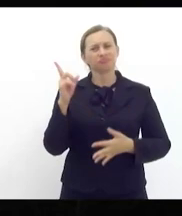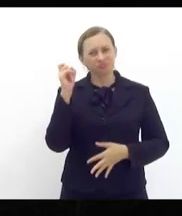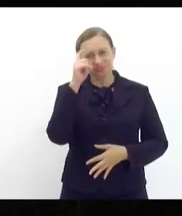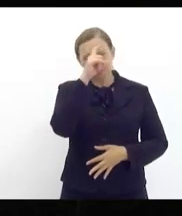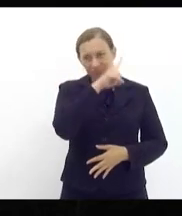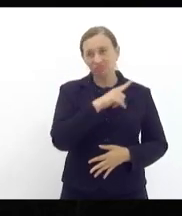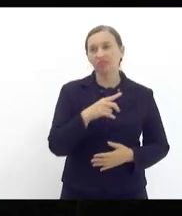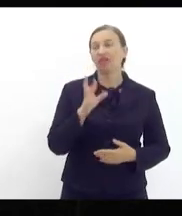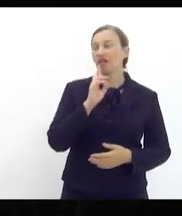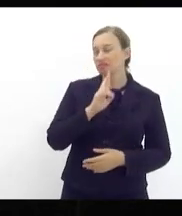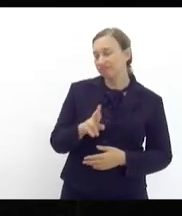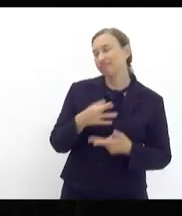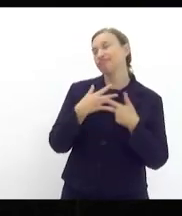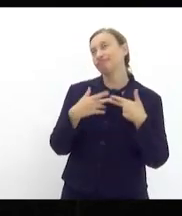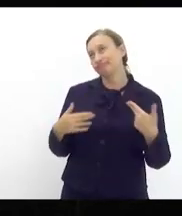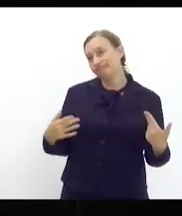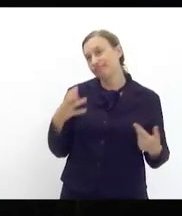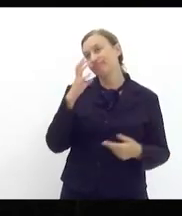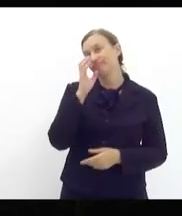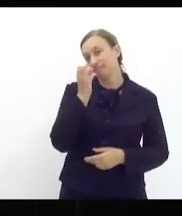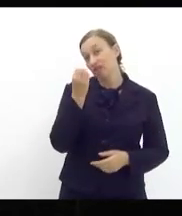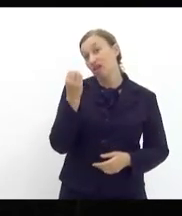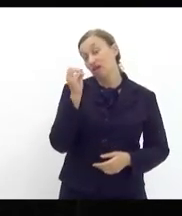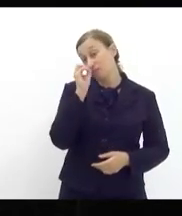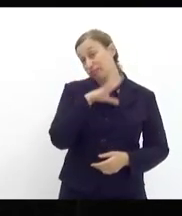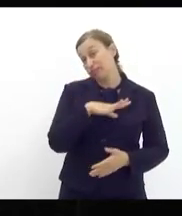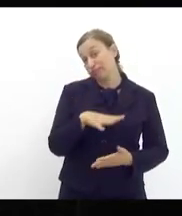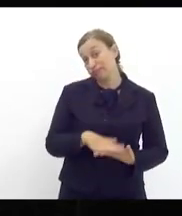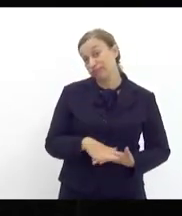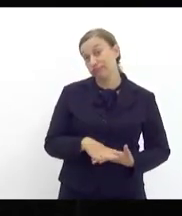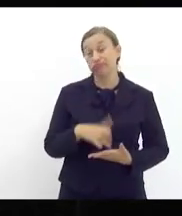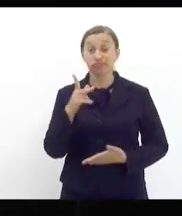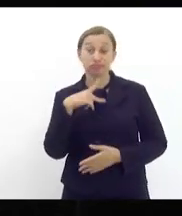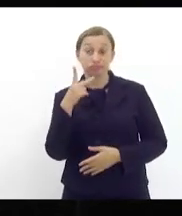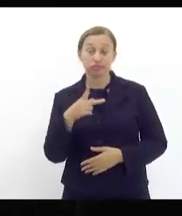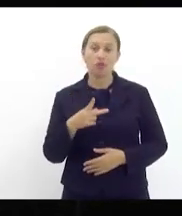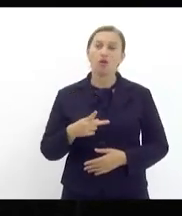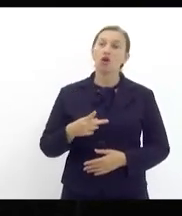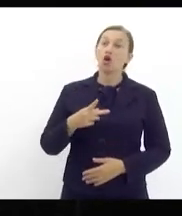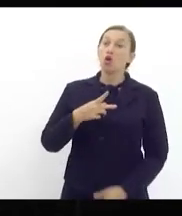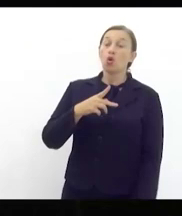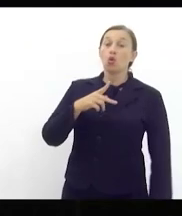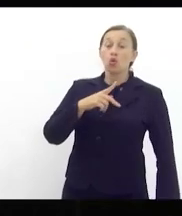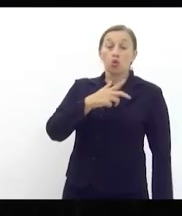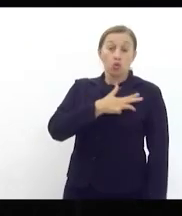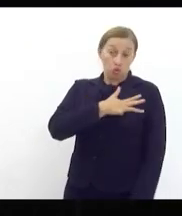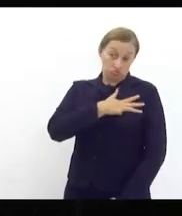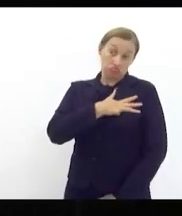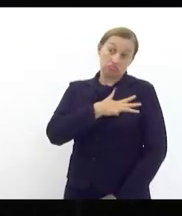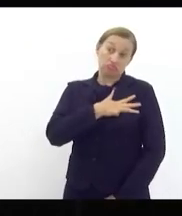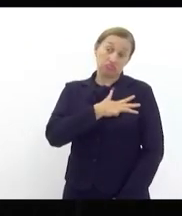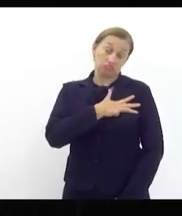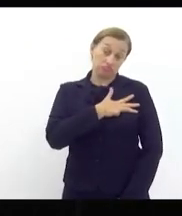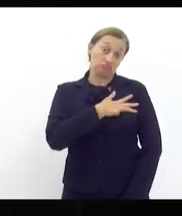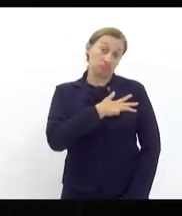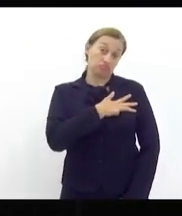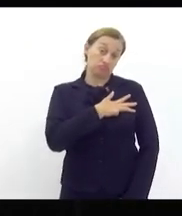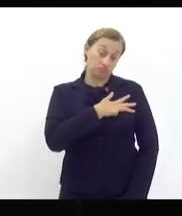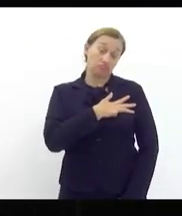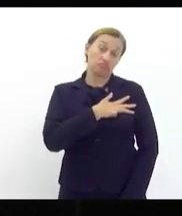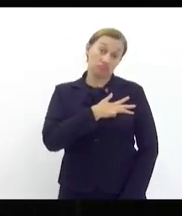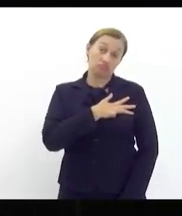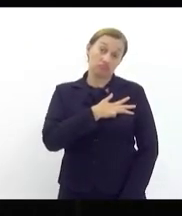ficar respondendo coisas absurdas quer dizer dizer que Luiz Inácio Lula da Silva não é